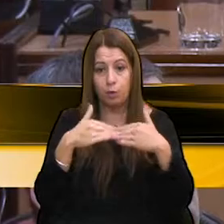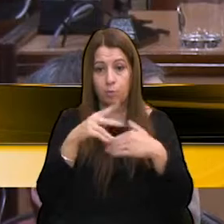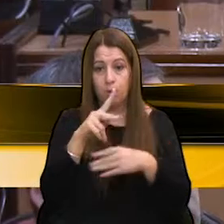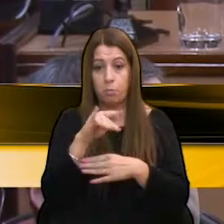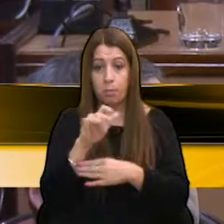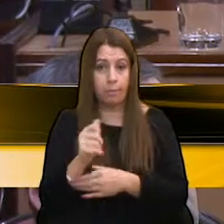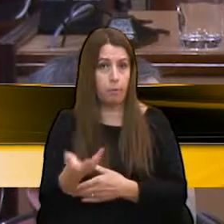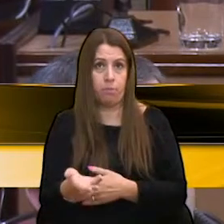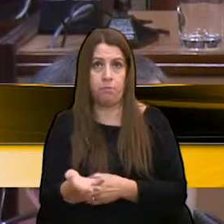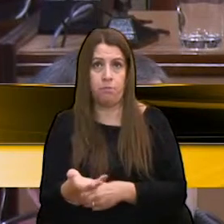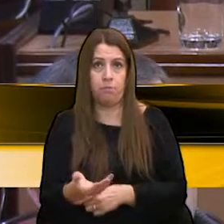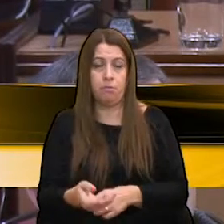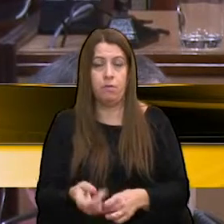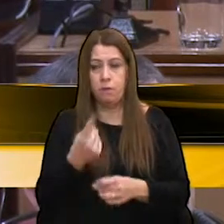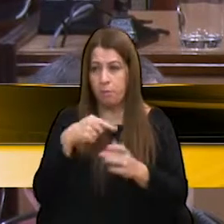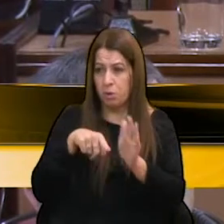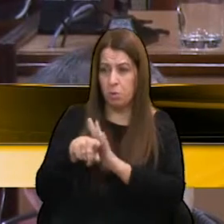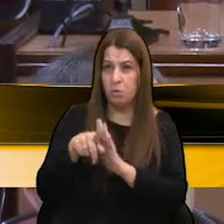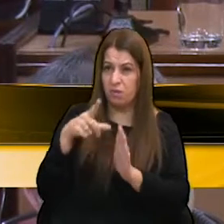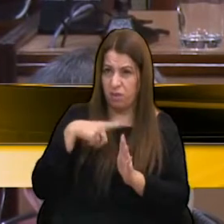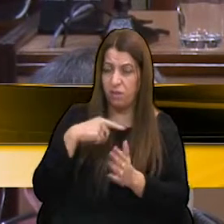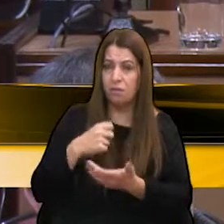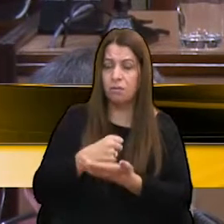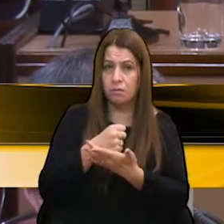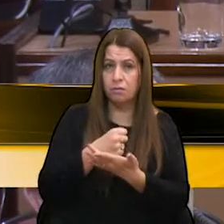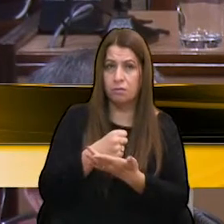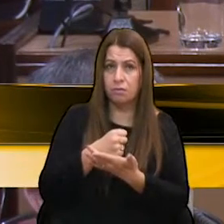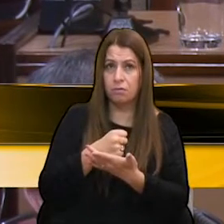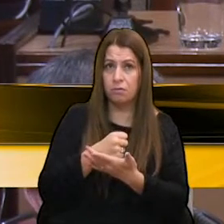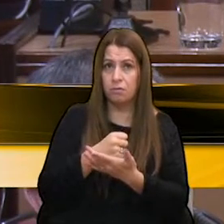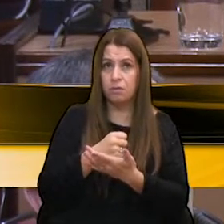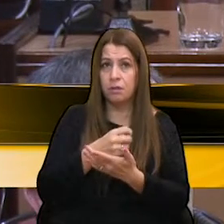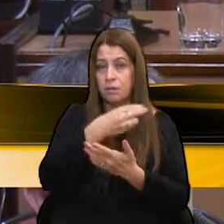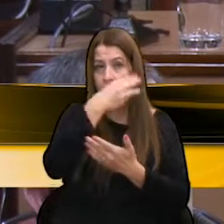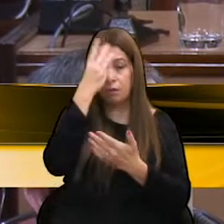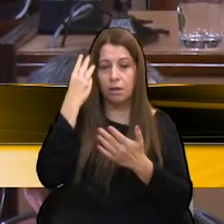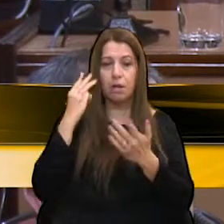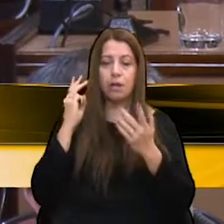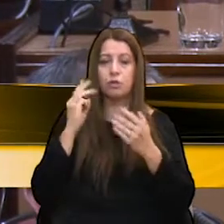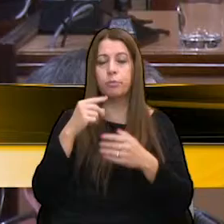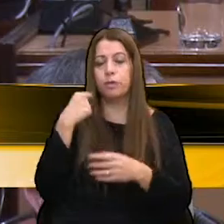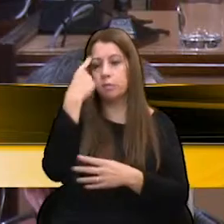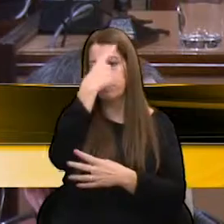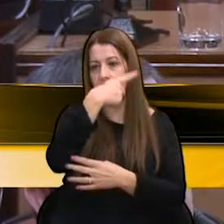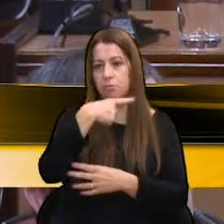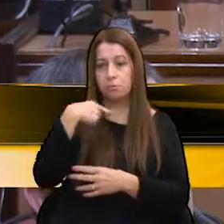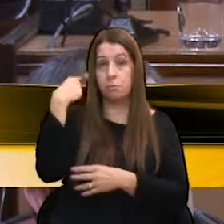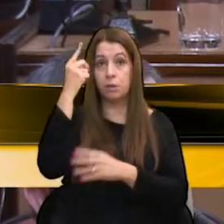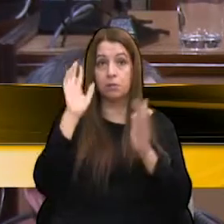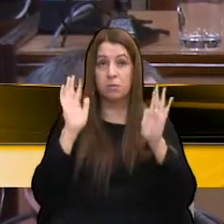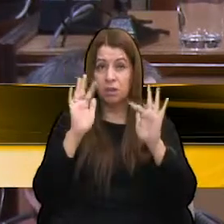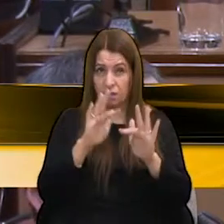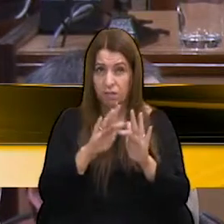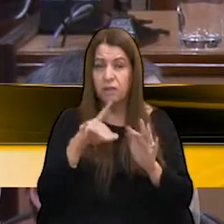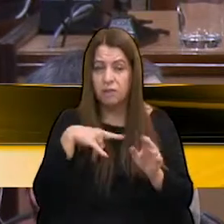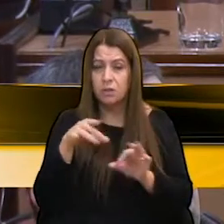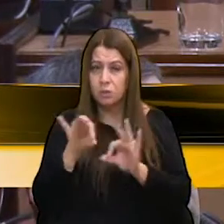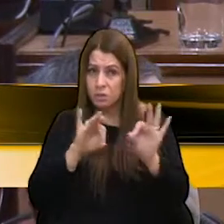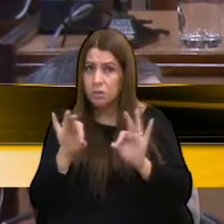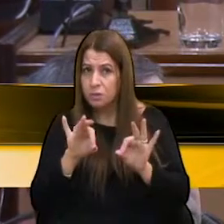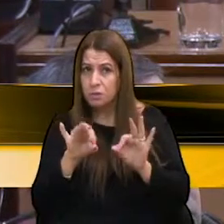pipa. E agora fica a pergunta, será que vai ter esse auxílio para Caravaggio? Né, tem organização para